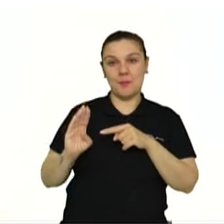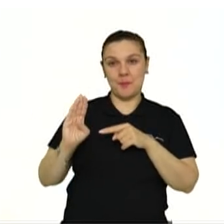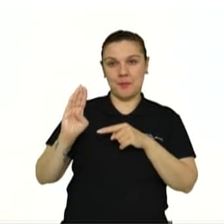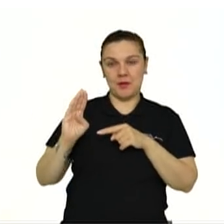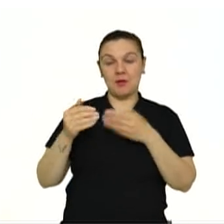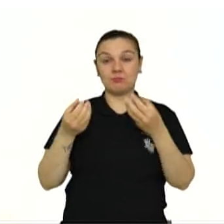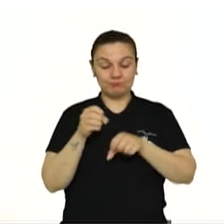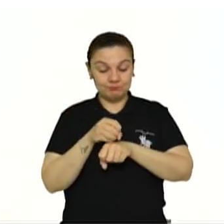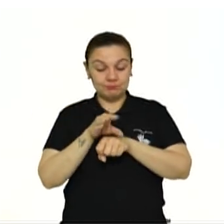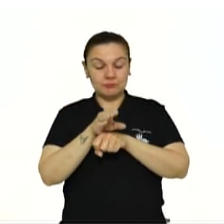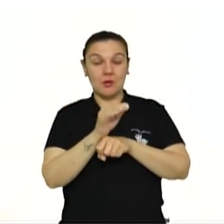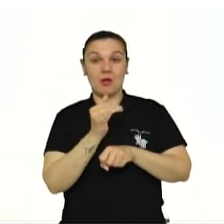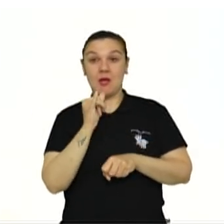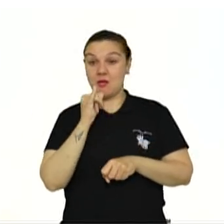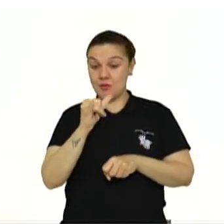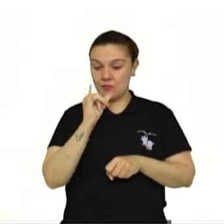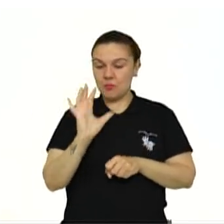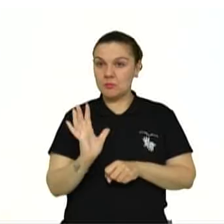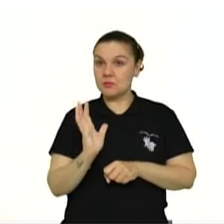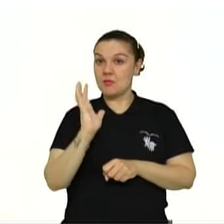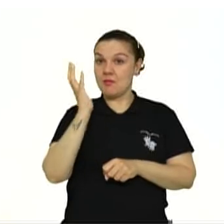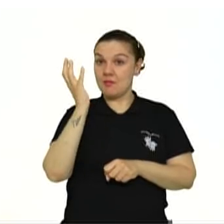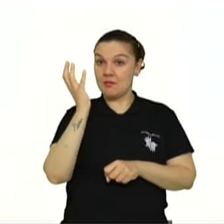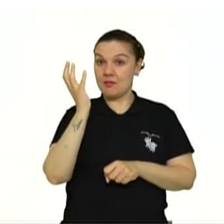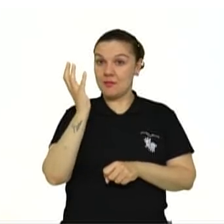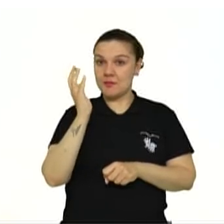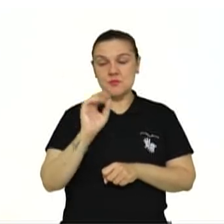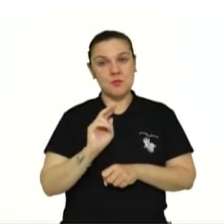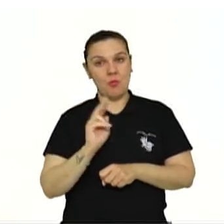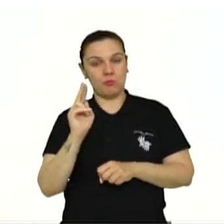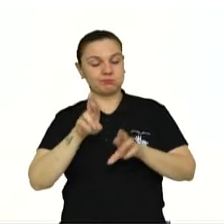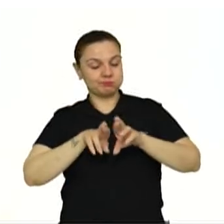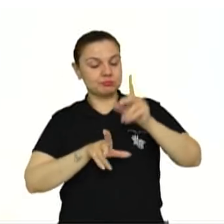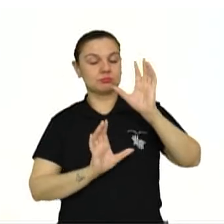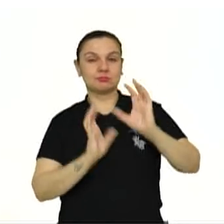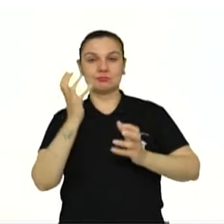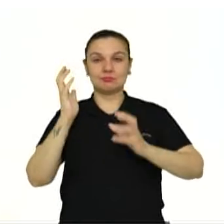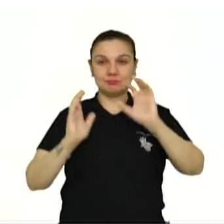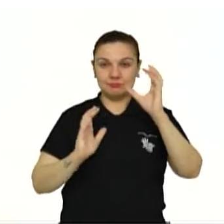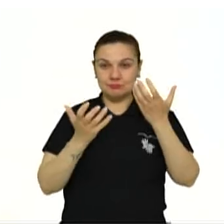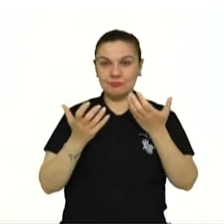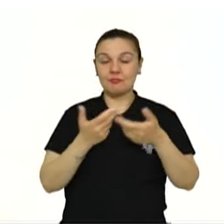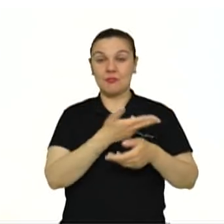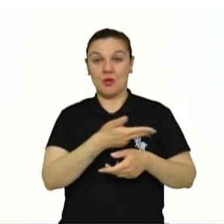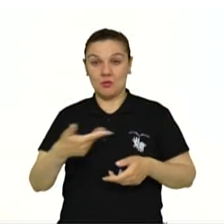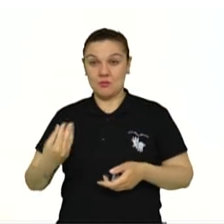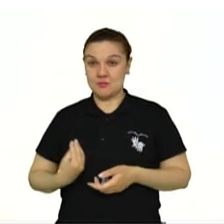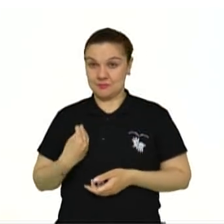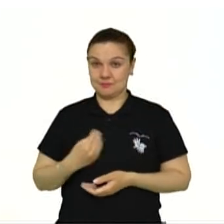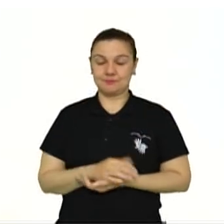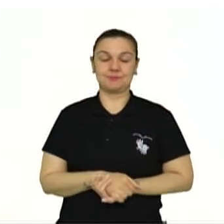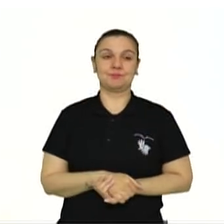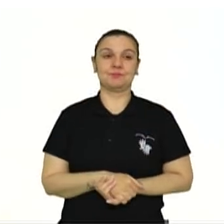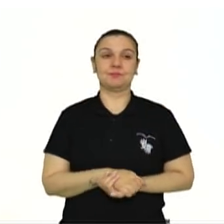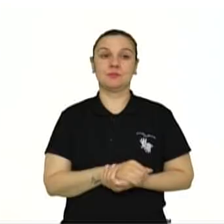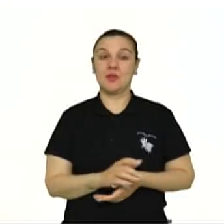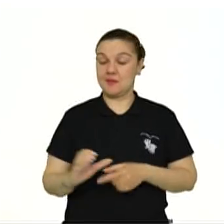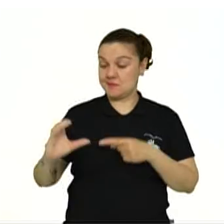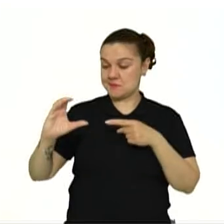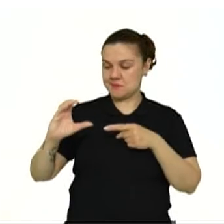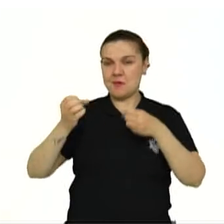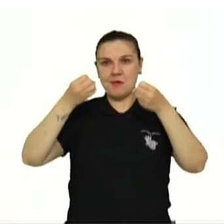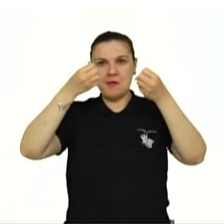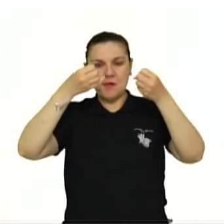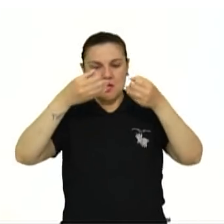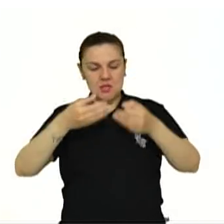leitor informado sobre um acontecimento, né, ou sobre vários acontecimentos do nosso dia a dia. É narrar